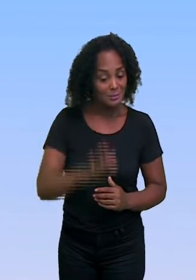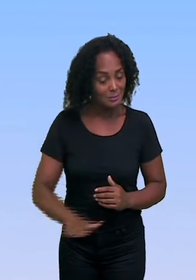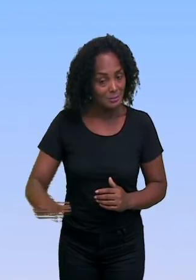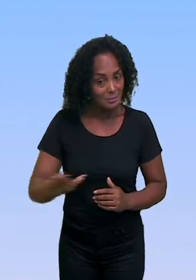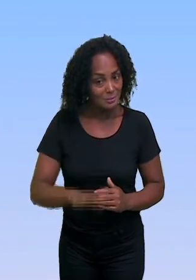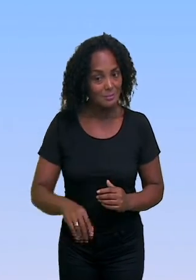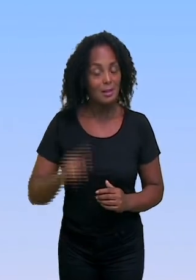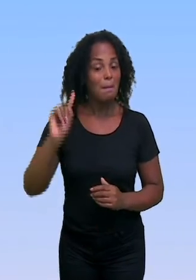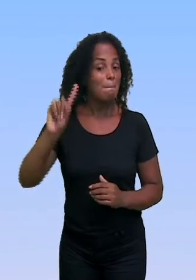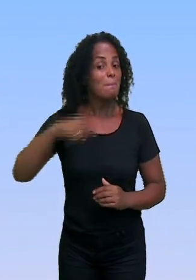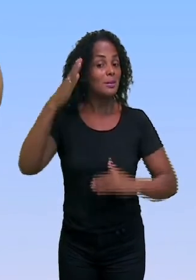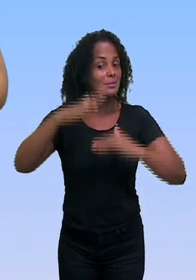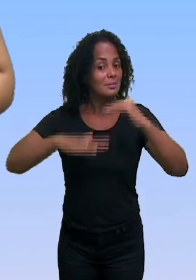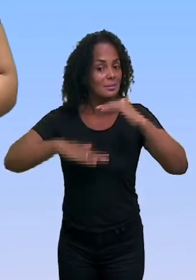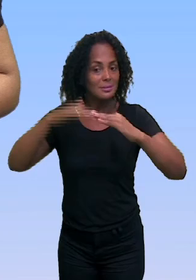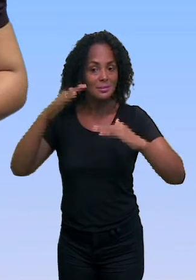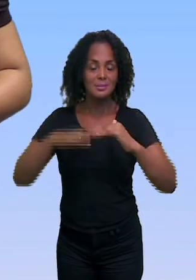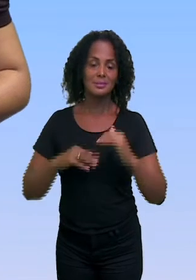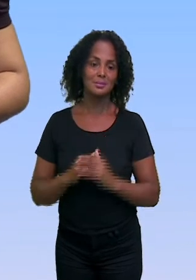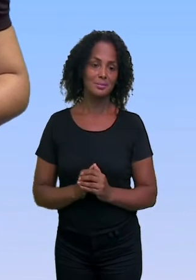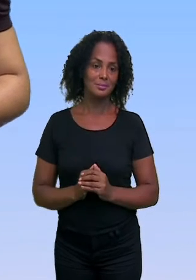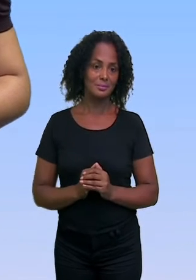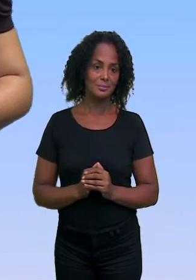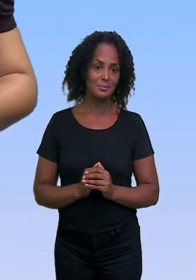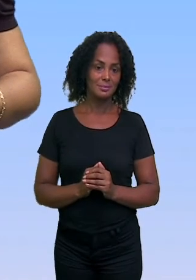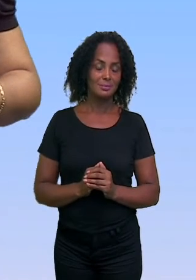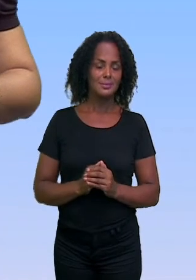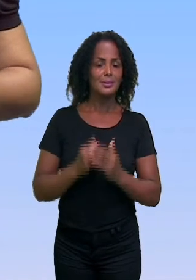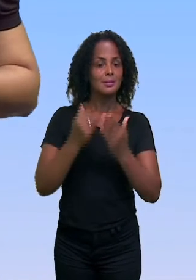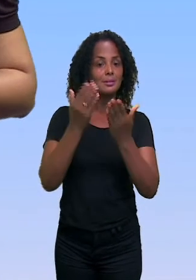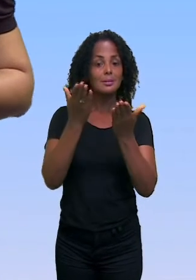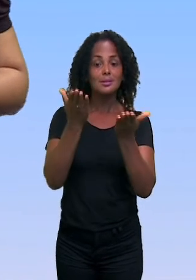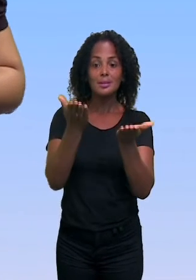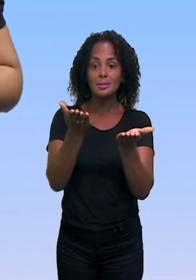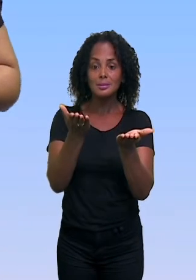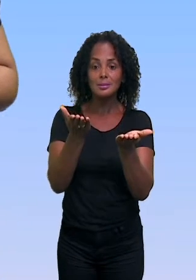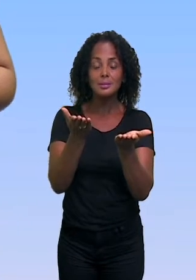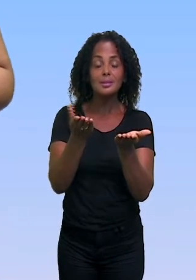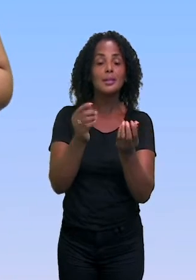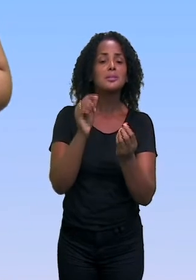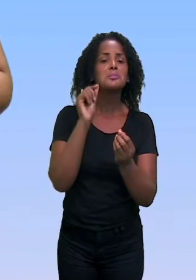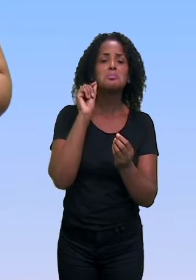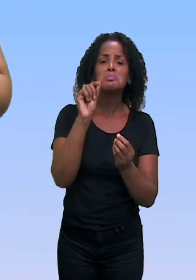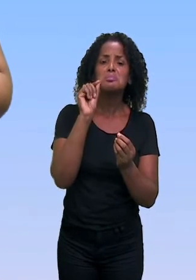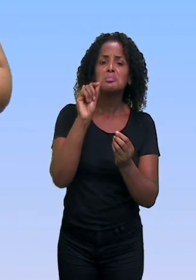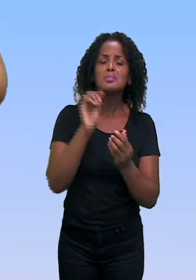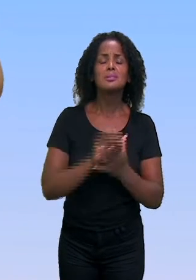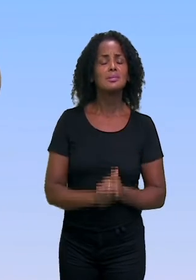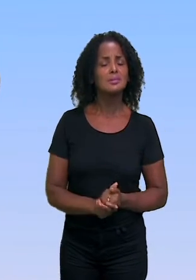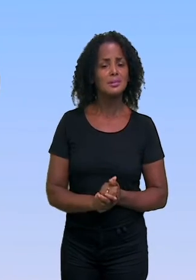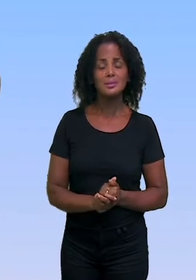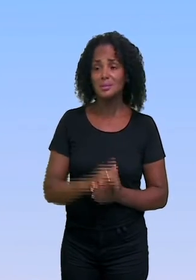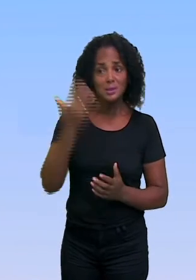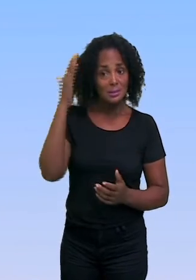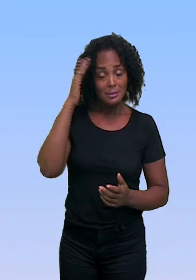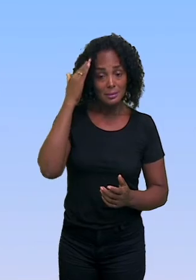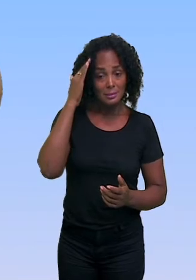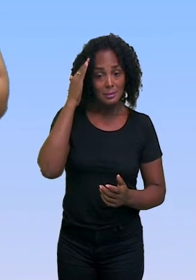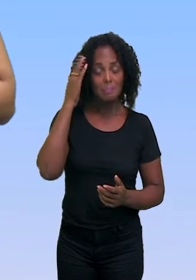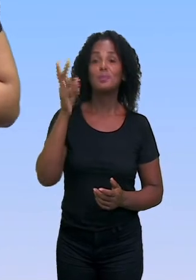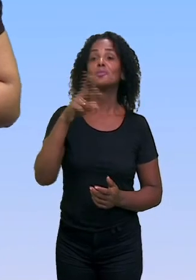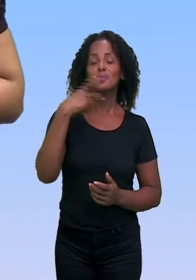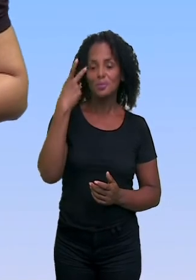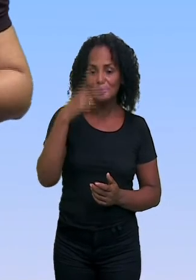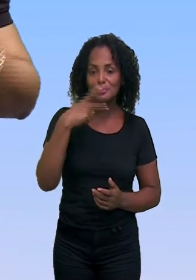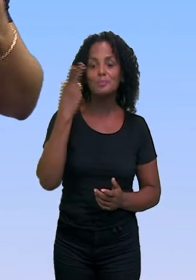aí bora ver qual a próxima por fashion Oi e essa pessoa está representando quem gente não sabe mas eu vou